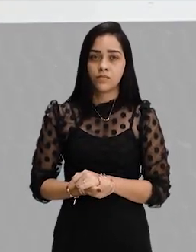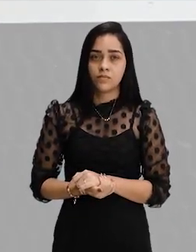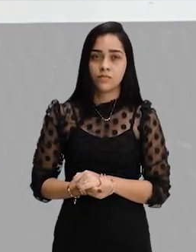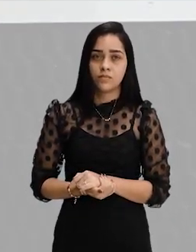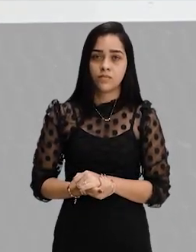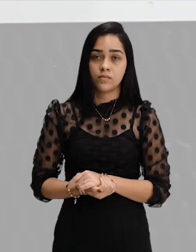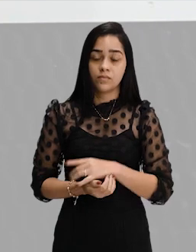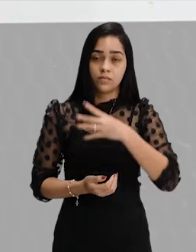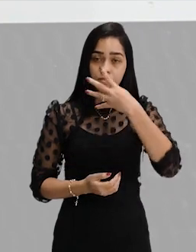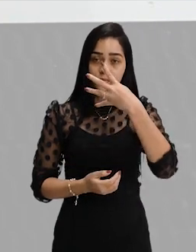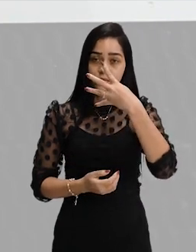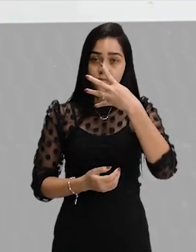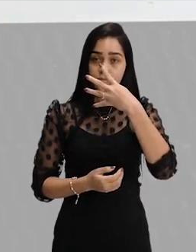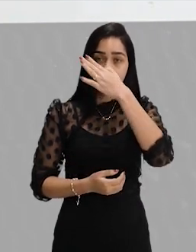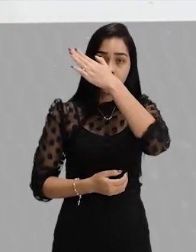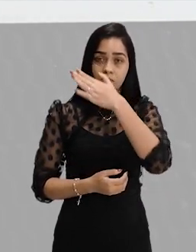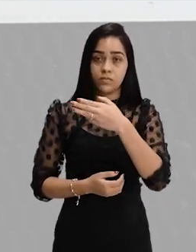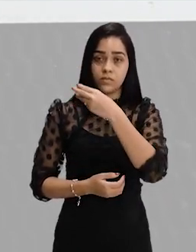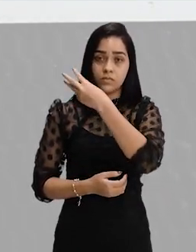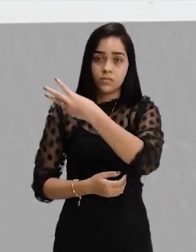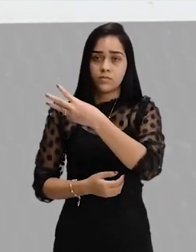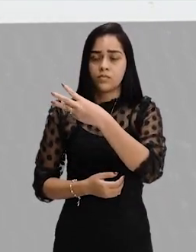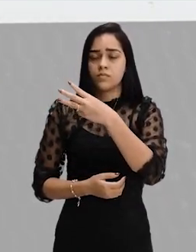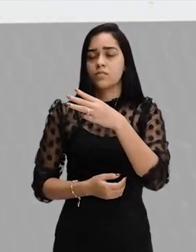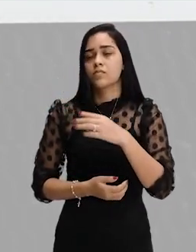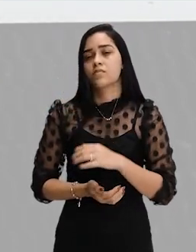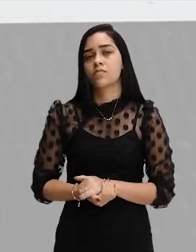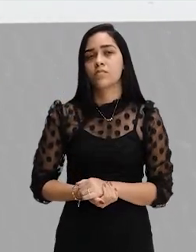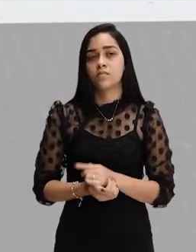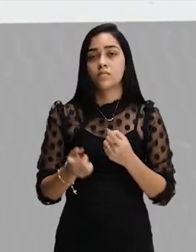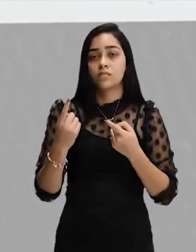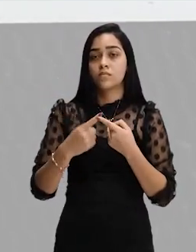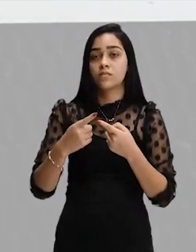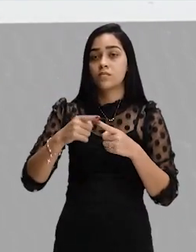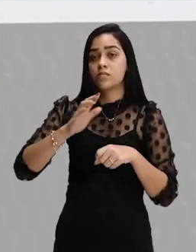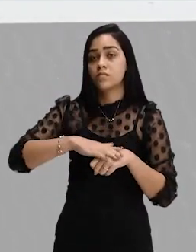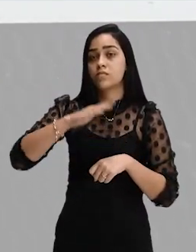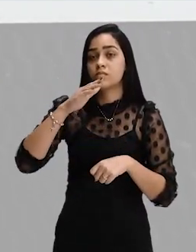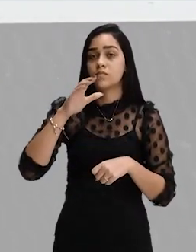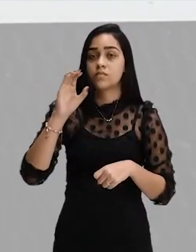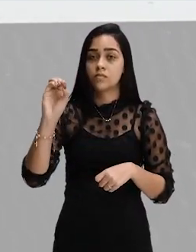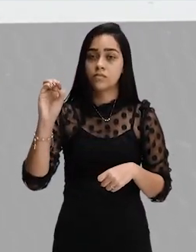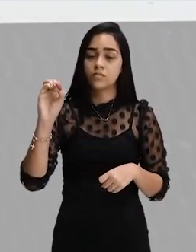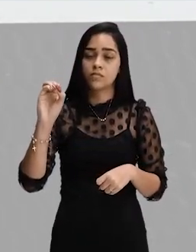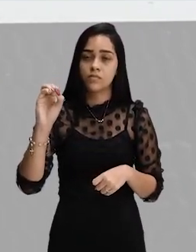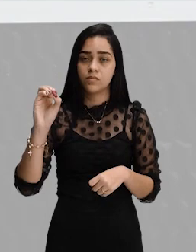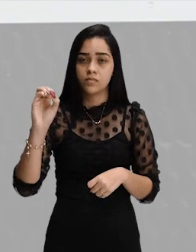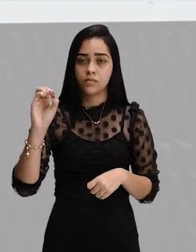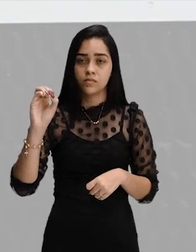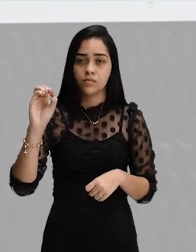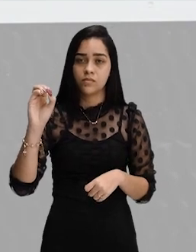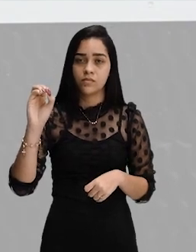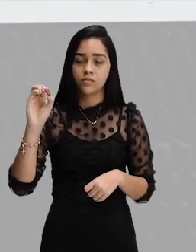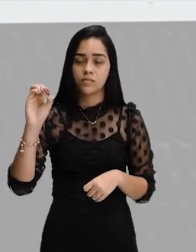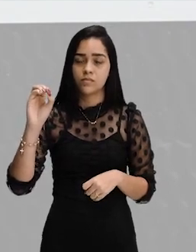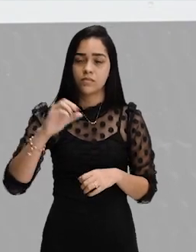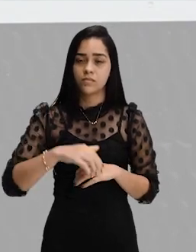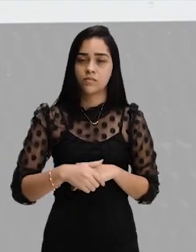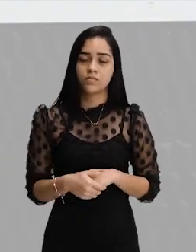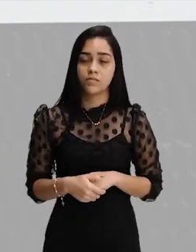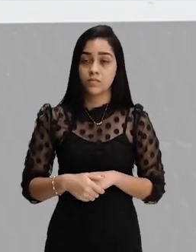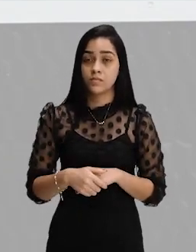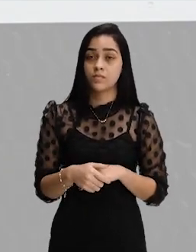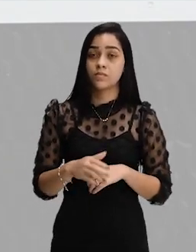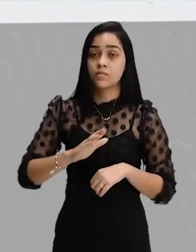4 terços. Aberto. Por que aberto? Porque é maior do que 0. Certo? Bom, maior do